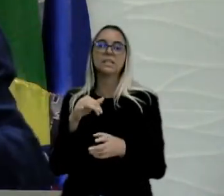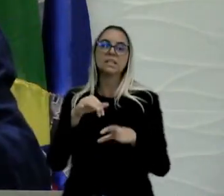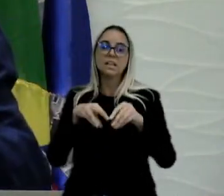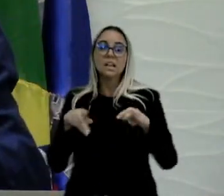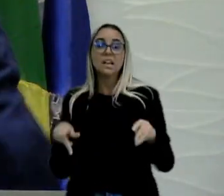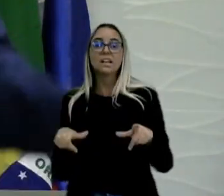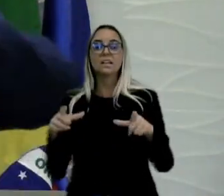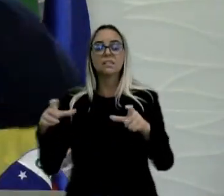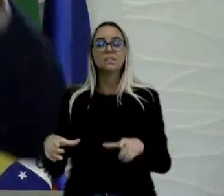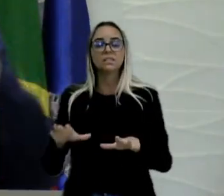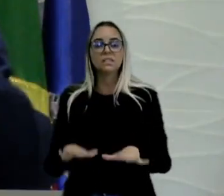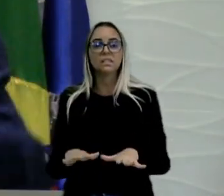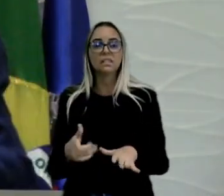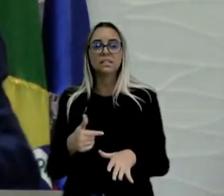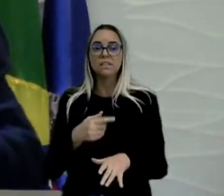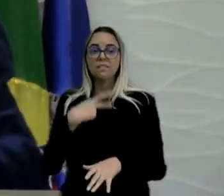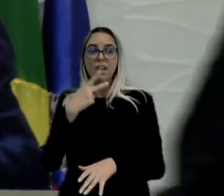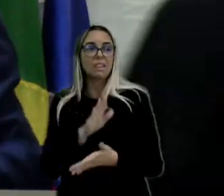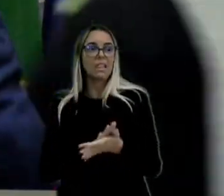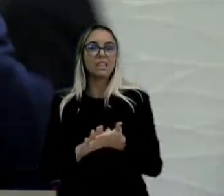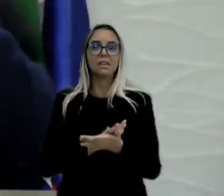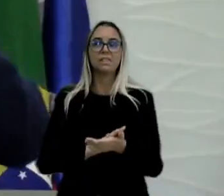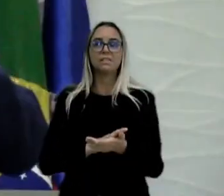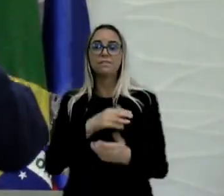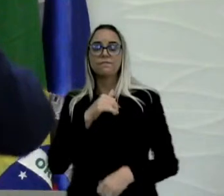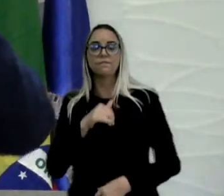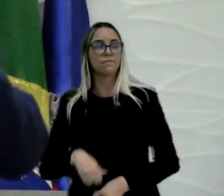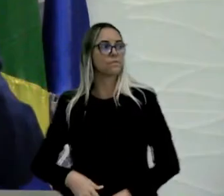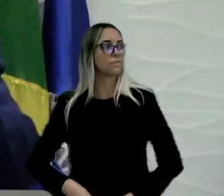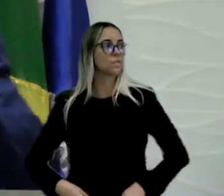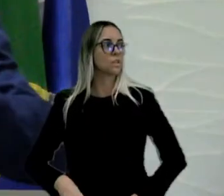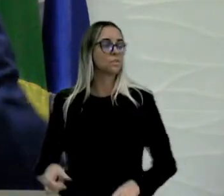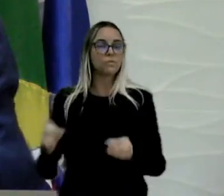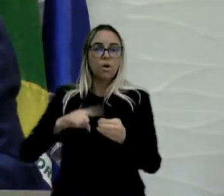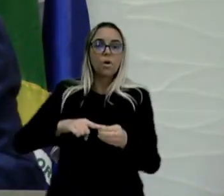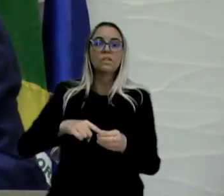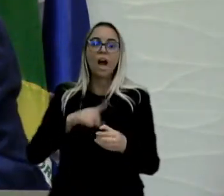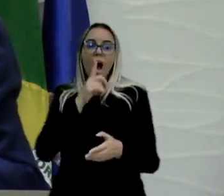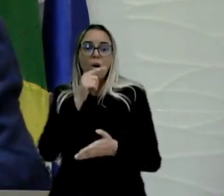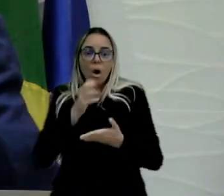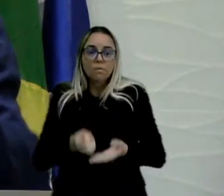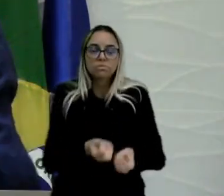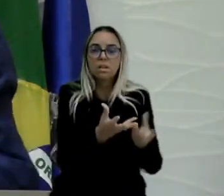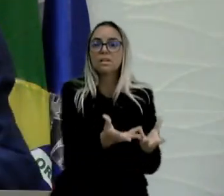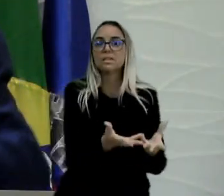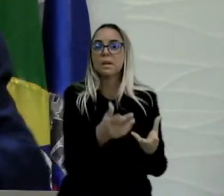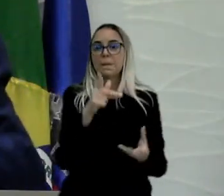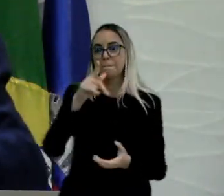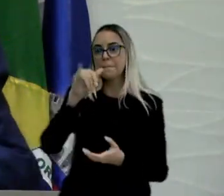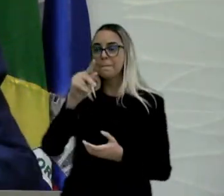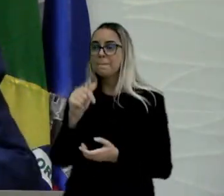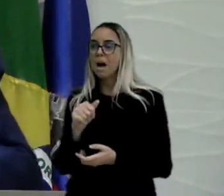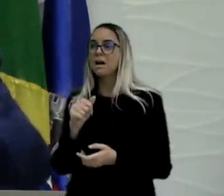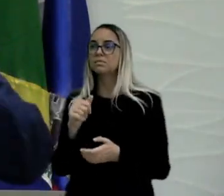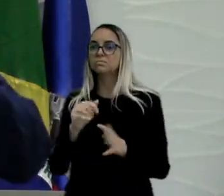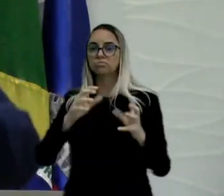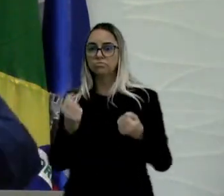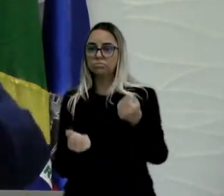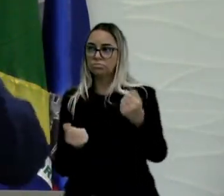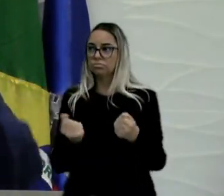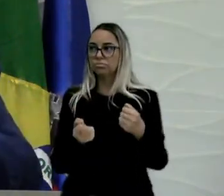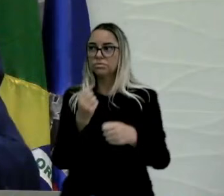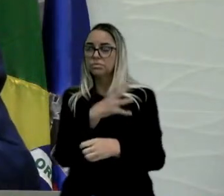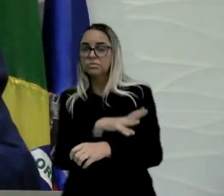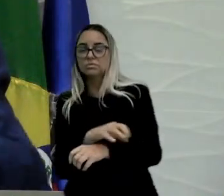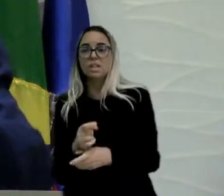se manifeste nada eu acho que quer que vote abast a cidade um caminhão pipa estamos vespa de eleição eu às